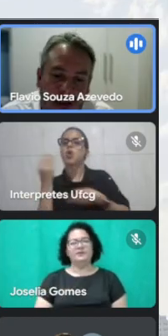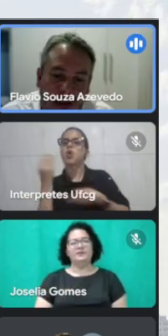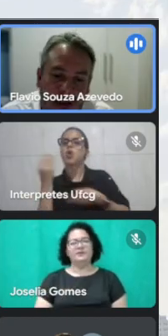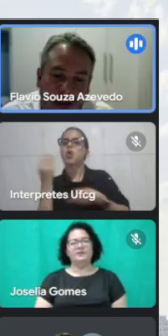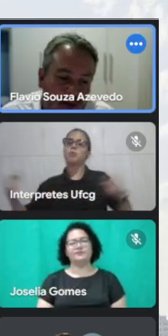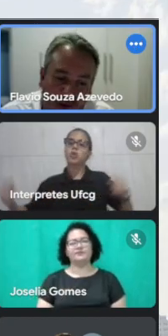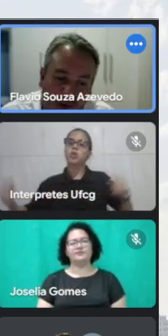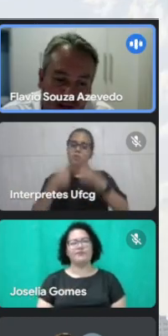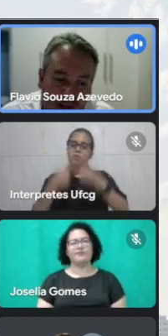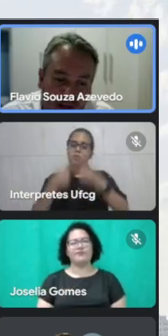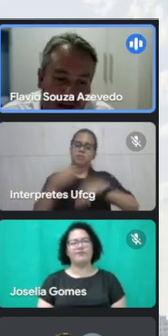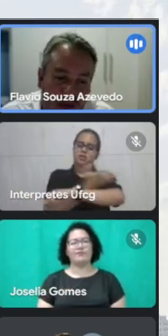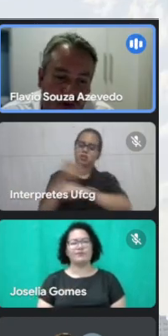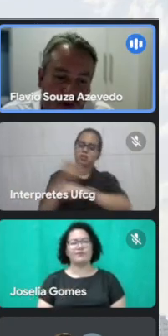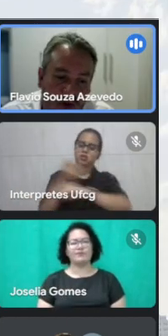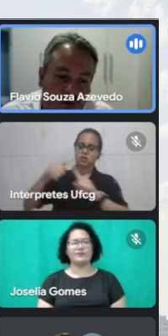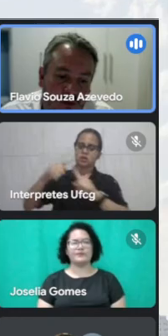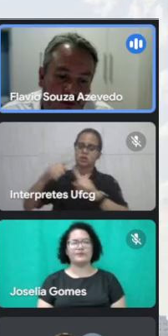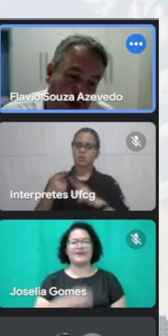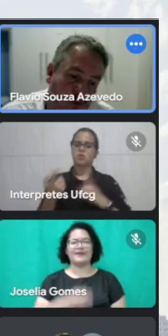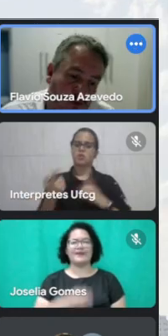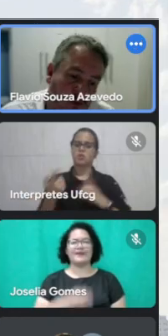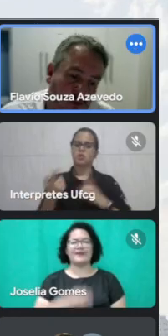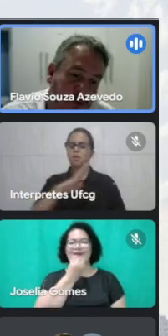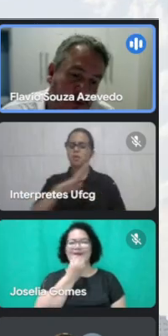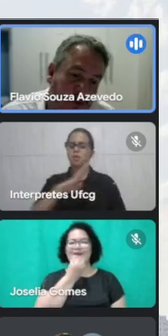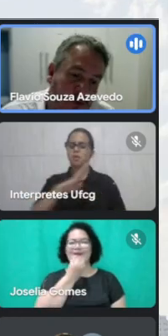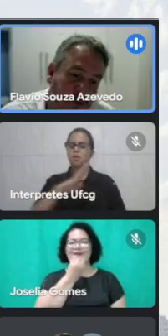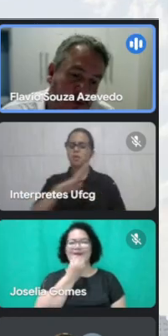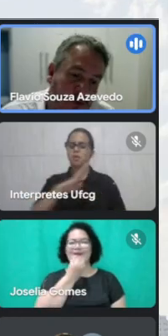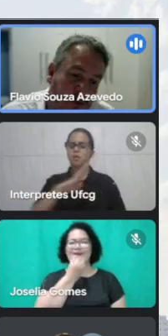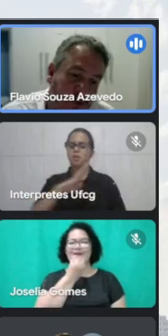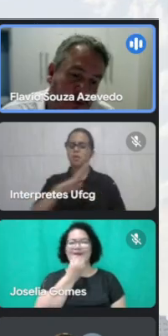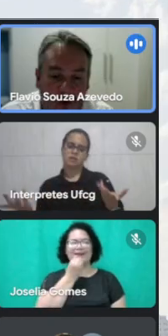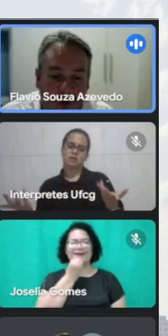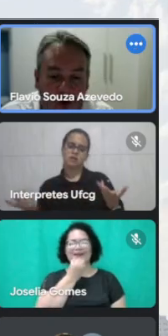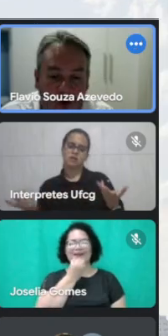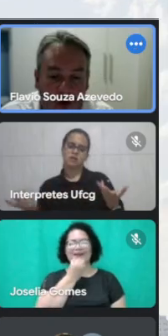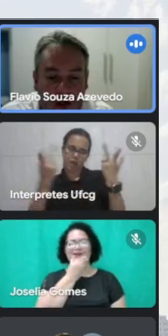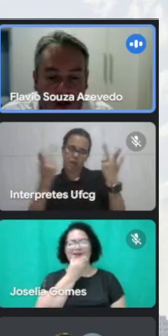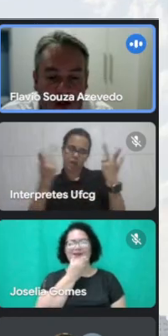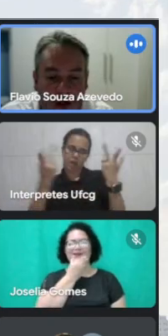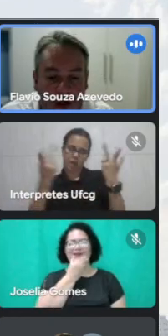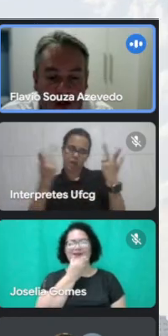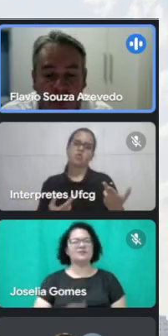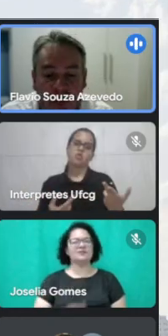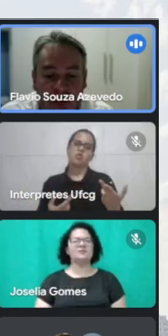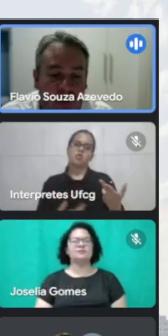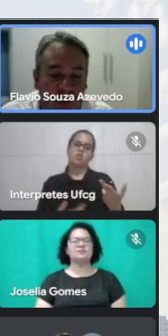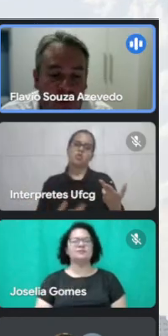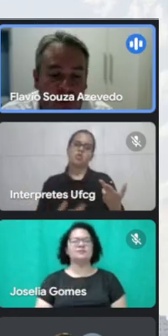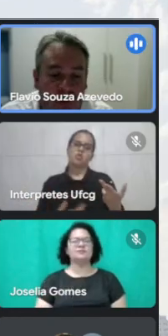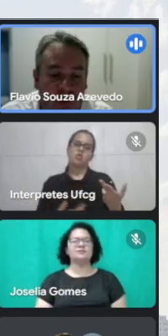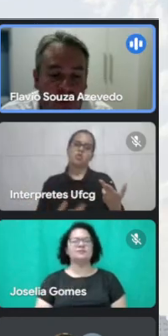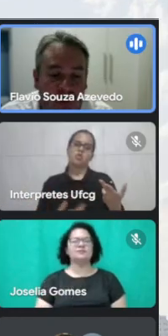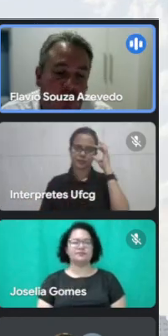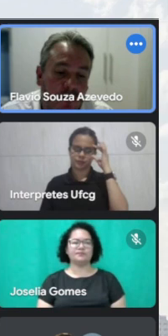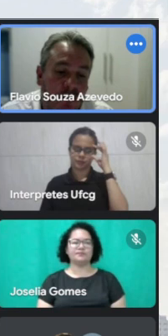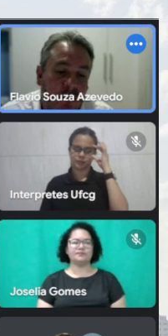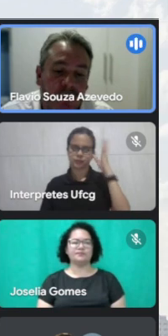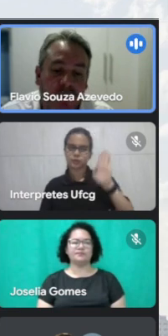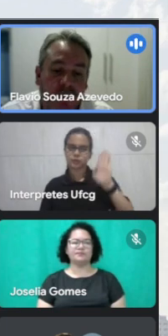C são praticamente a mesma coisa. Um é um tapete flutuante que ocorre, macrófilas emergentes, e outro